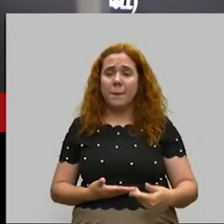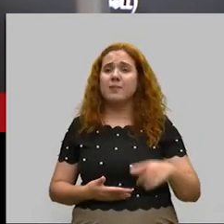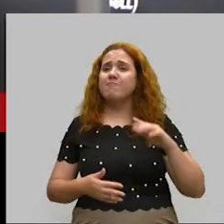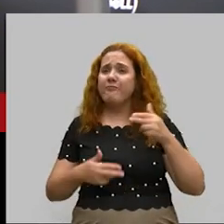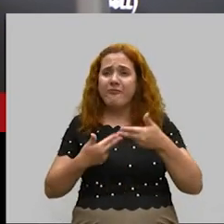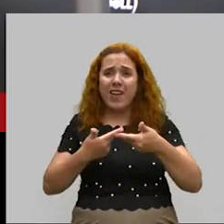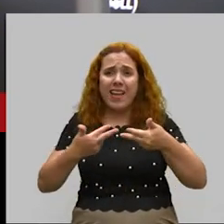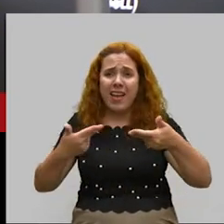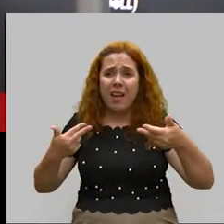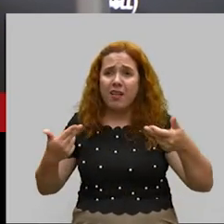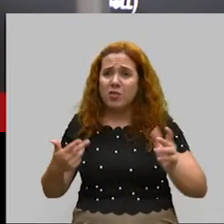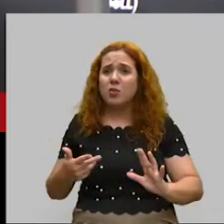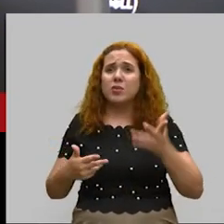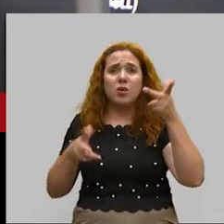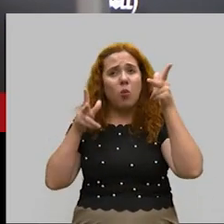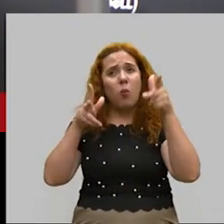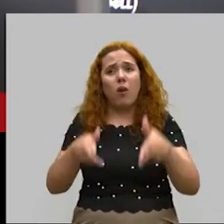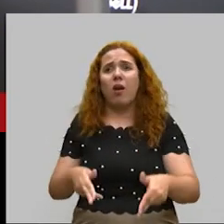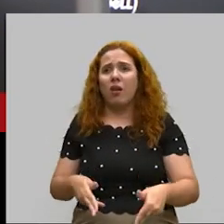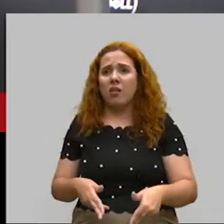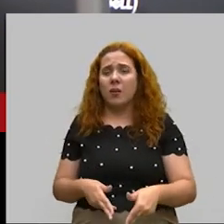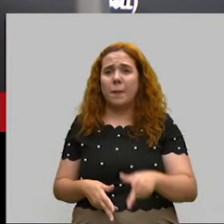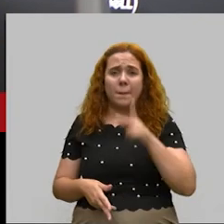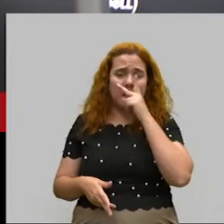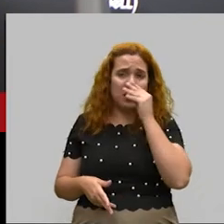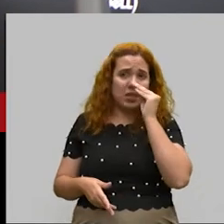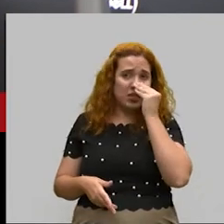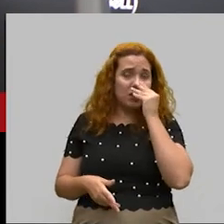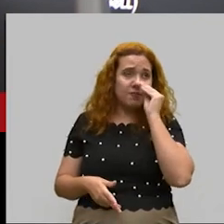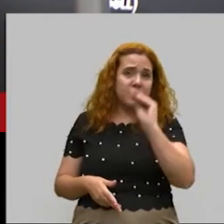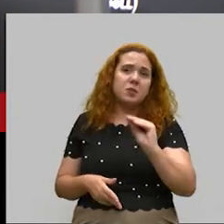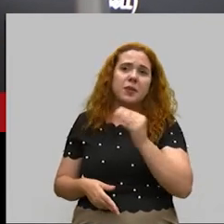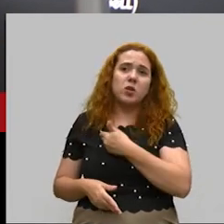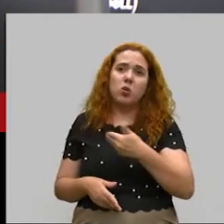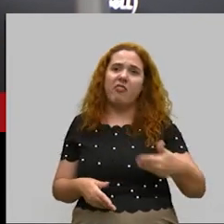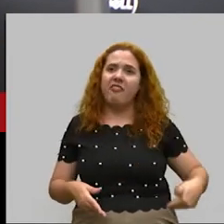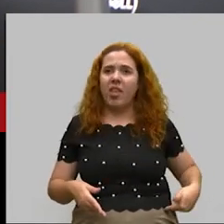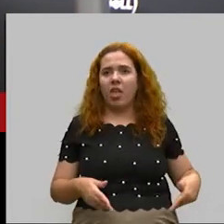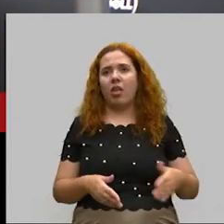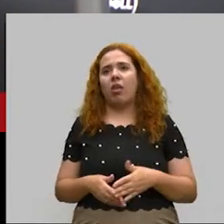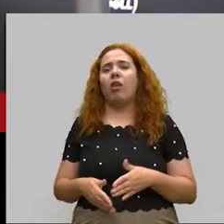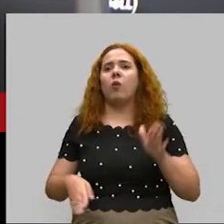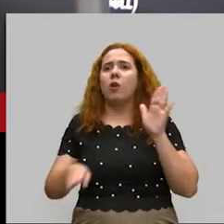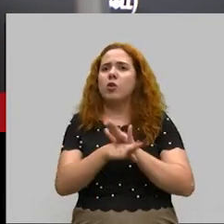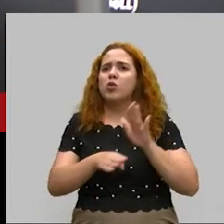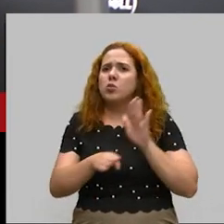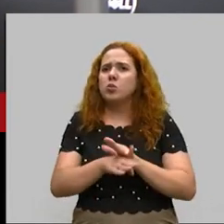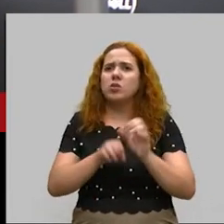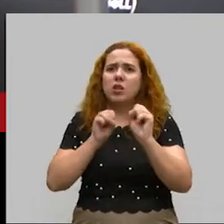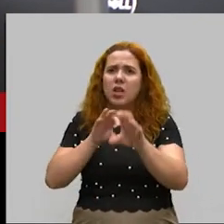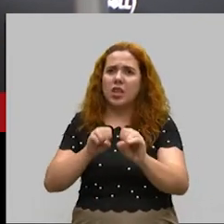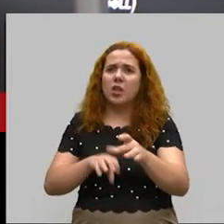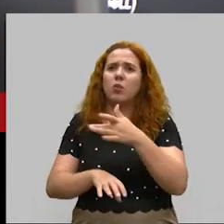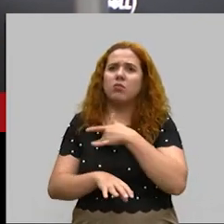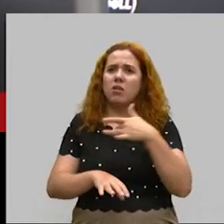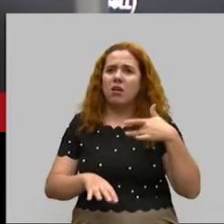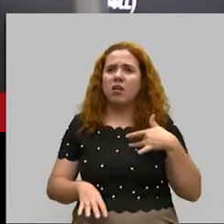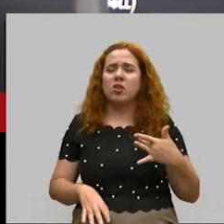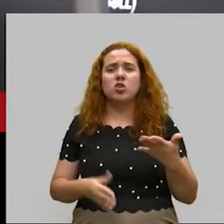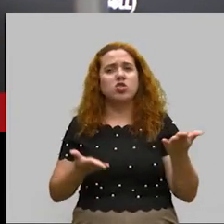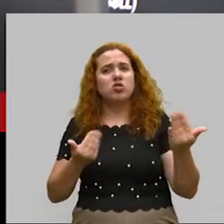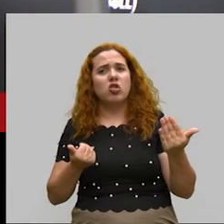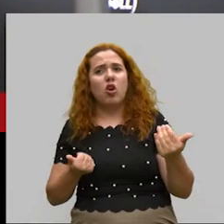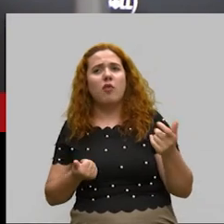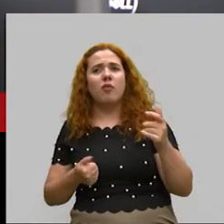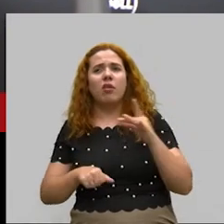outros também né que por eh negligência do governo muitas vezes de dar acesso a educação de dar acesso à saúde muitos jovens negros